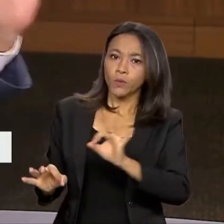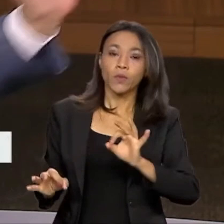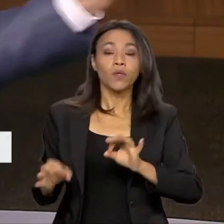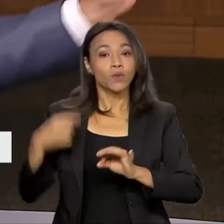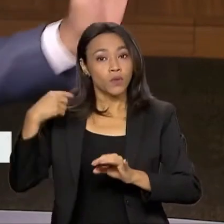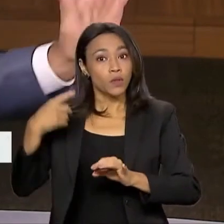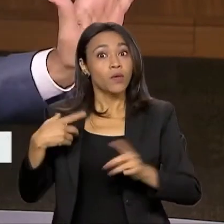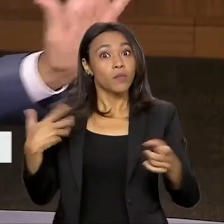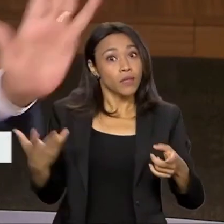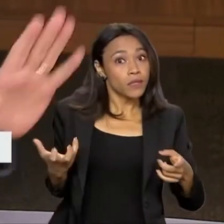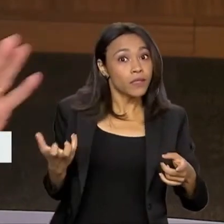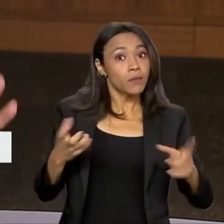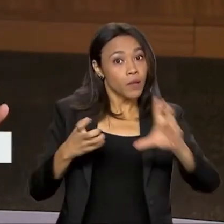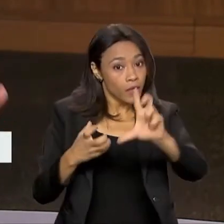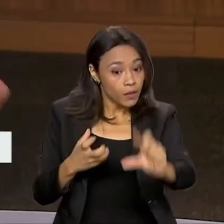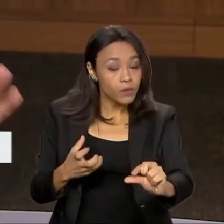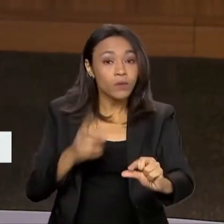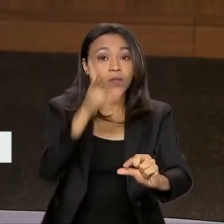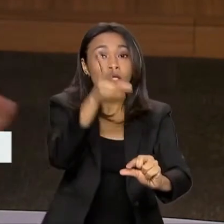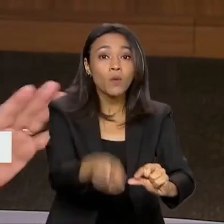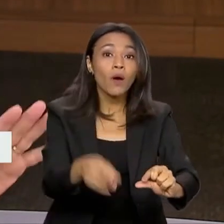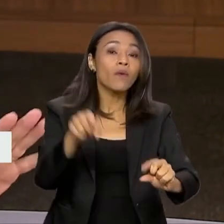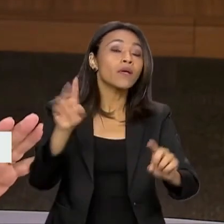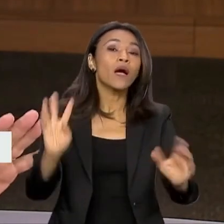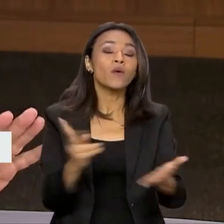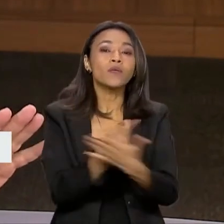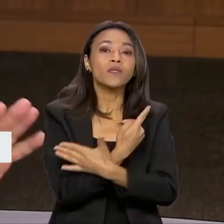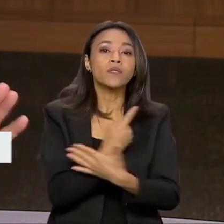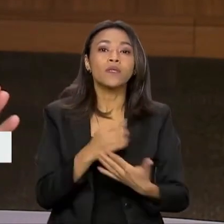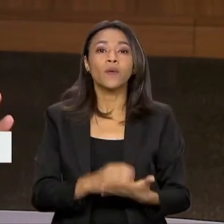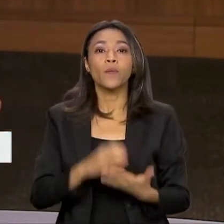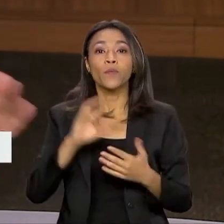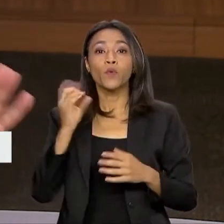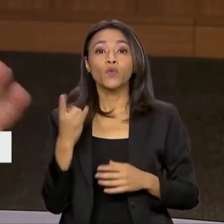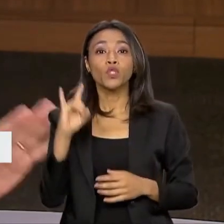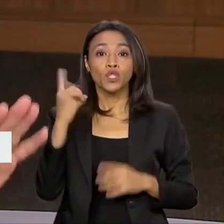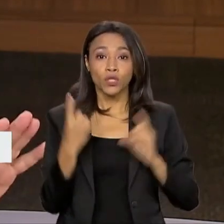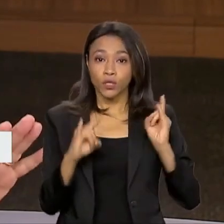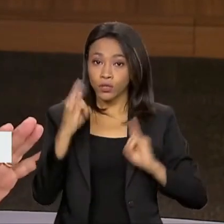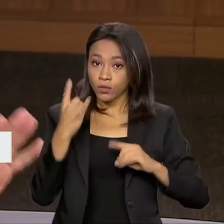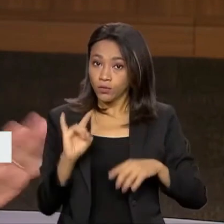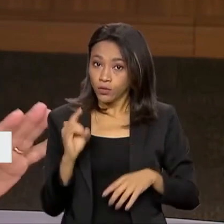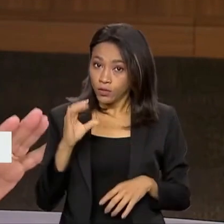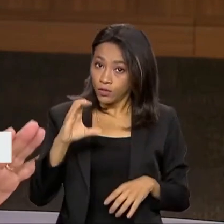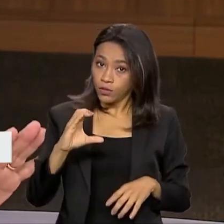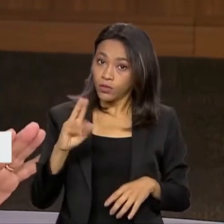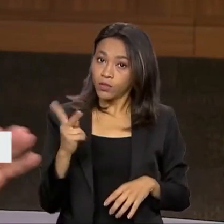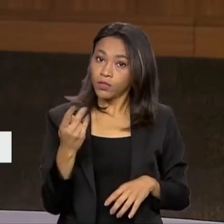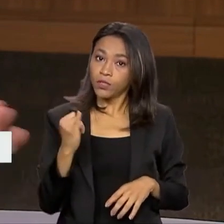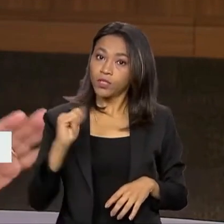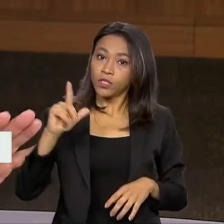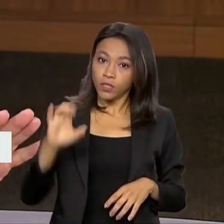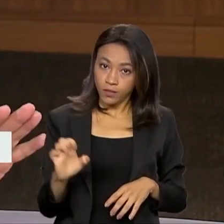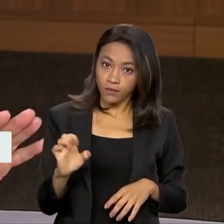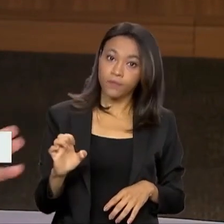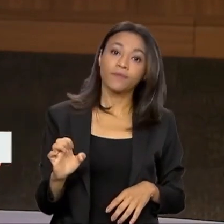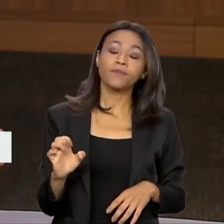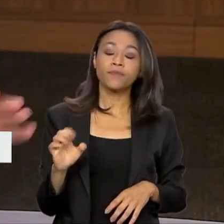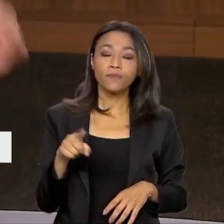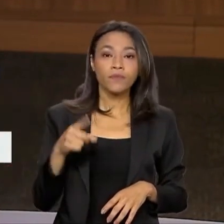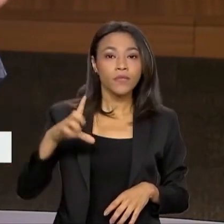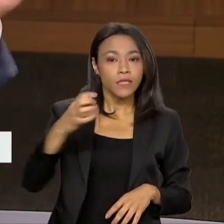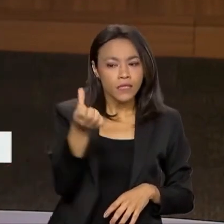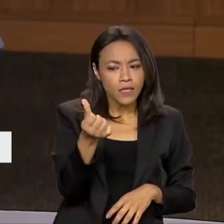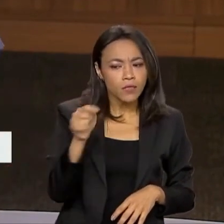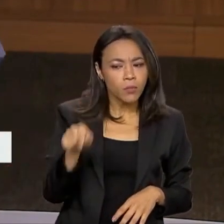como aconteceu no Chile o Chile cortou um ponto percentual ou seja 100 pontos básicos o